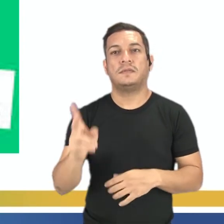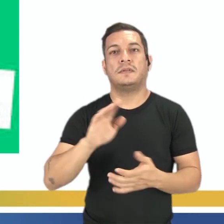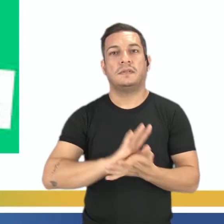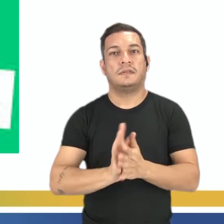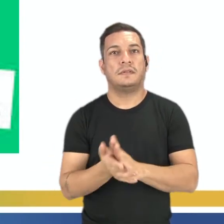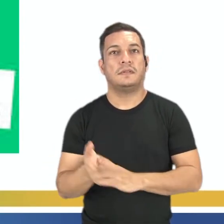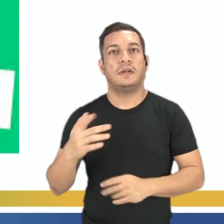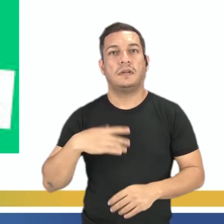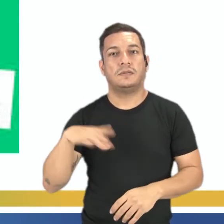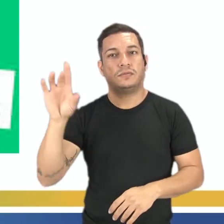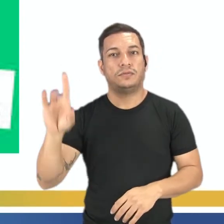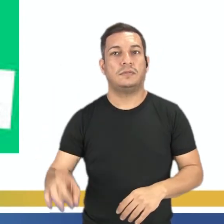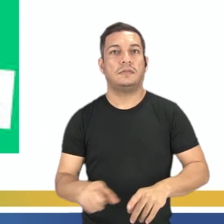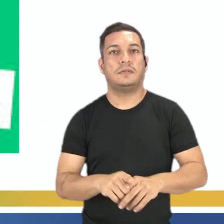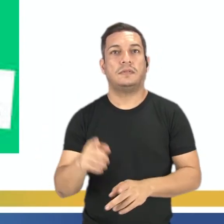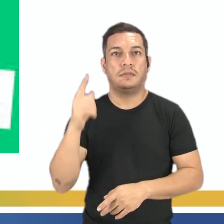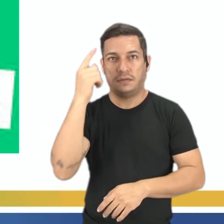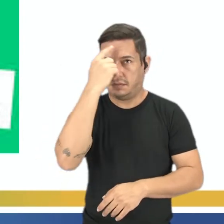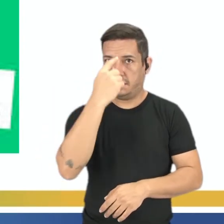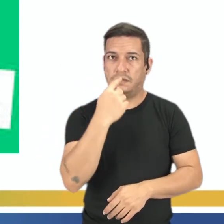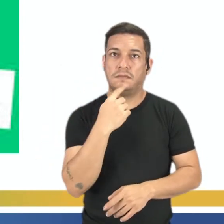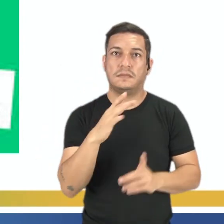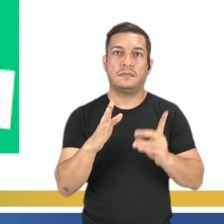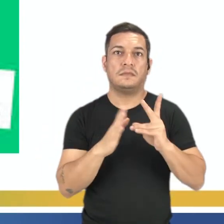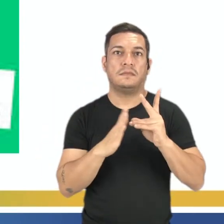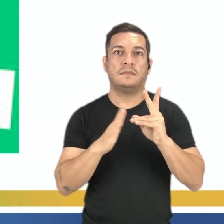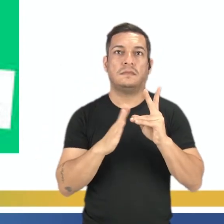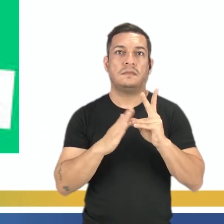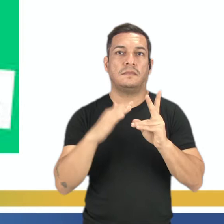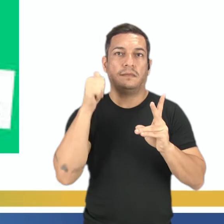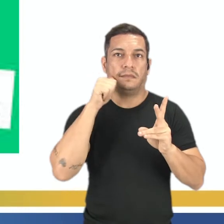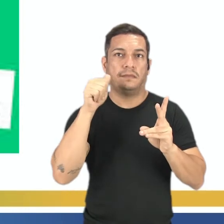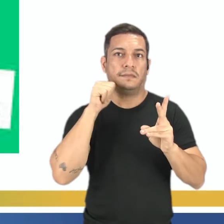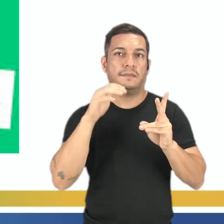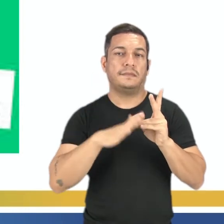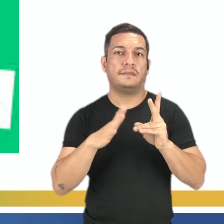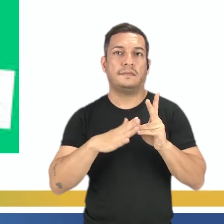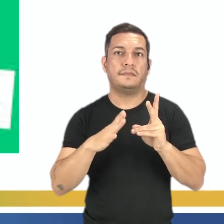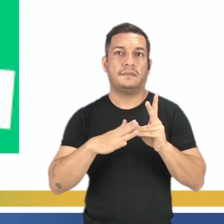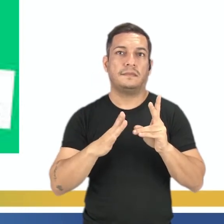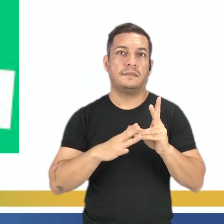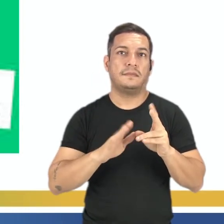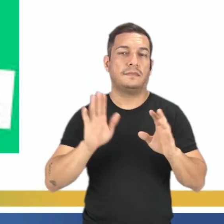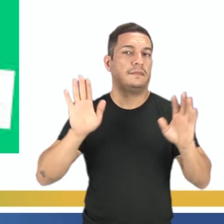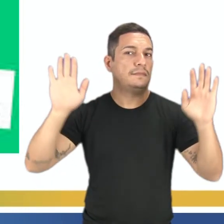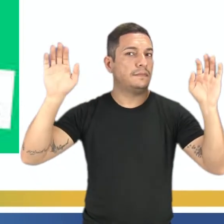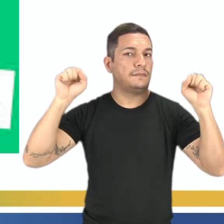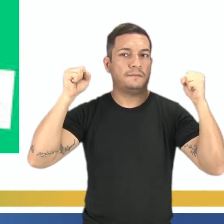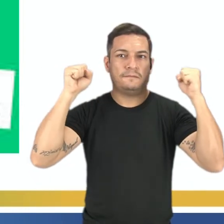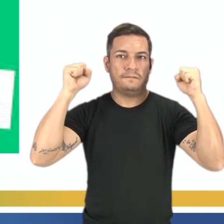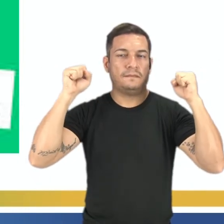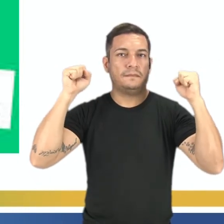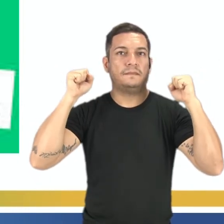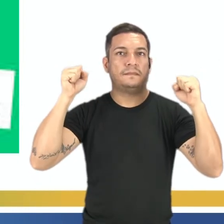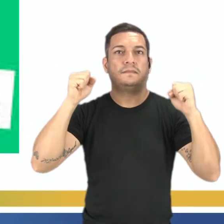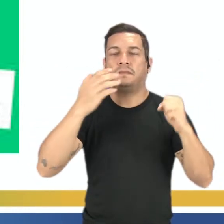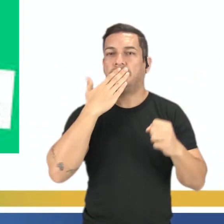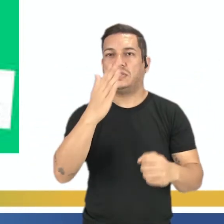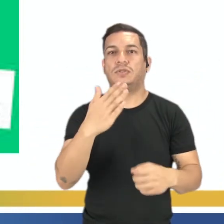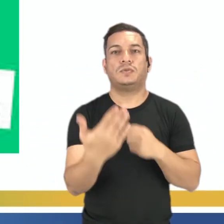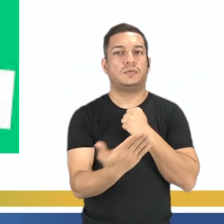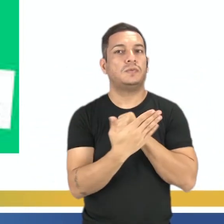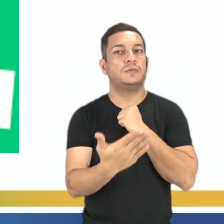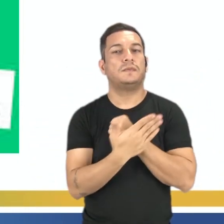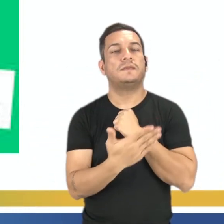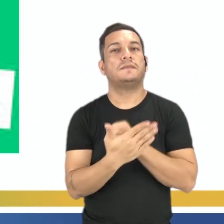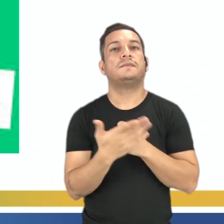lado direito nós temos a imagem de um índio, de uma índia, né? E com as mãos levantadas, né? É como se pedindo socorro,